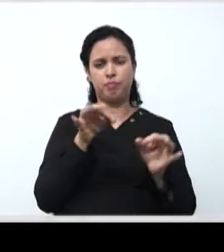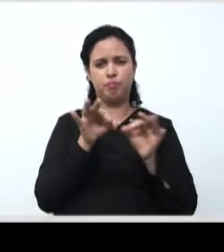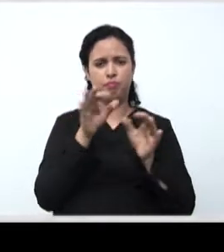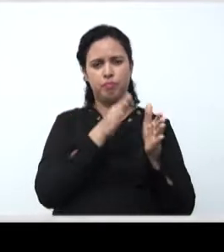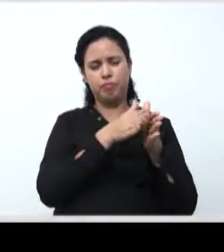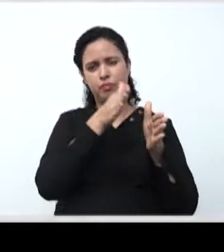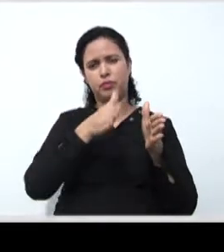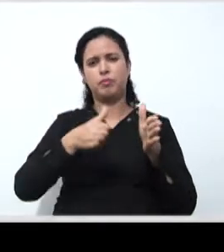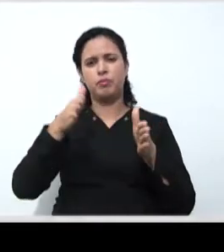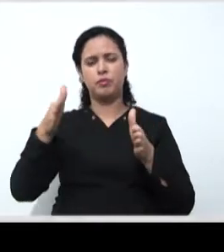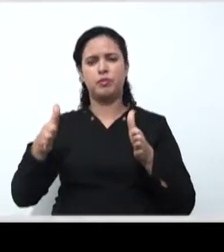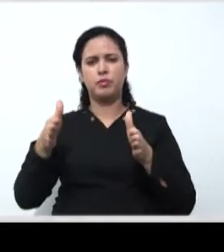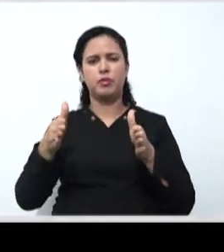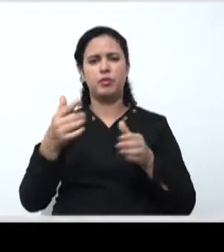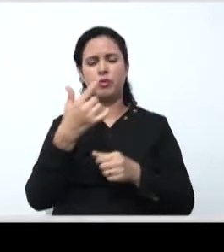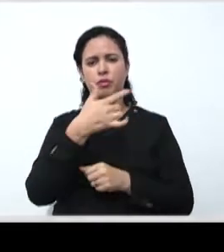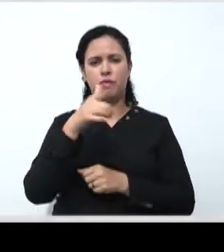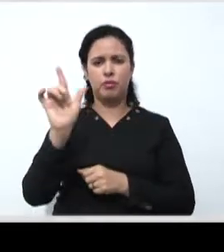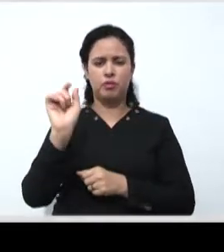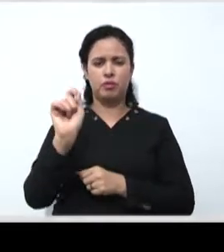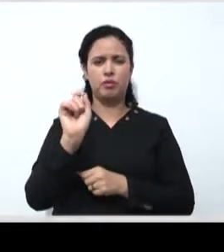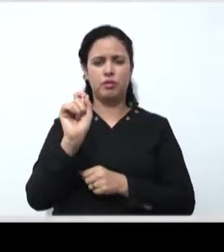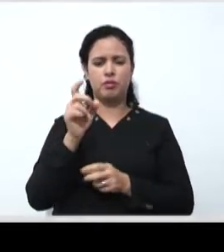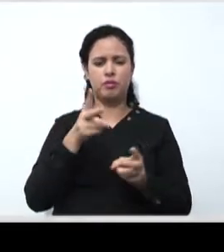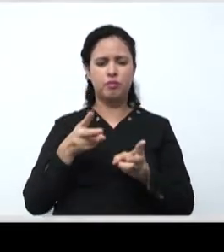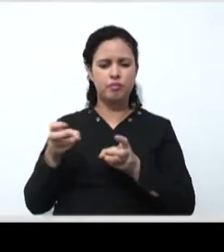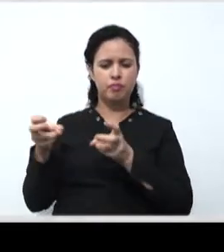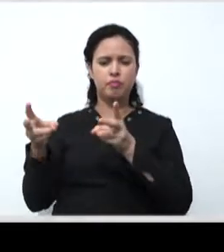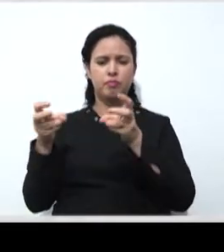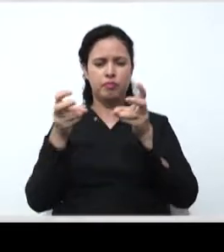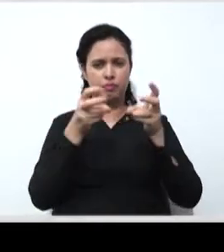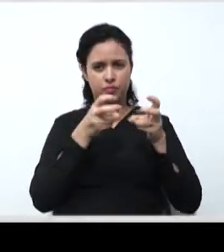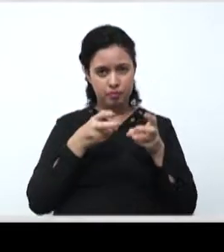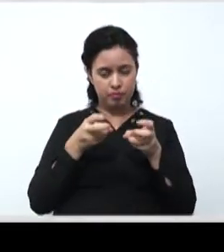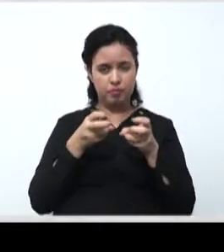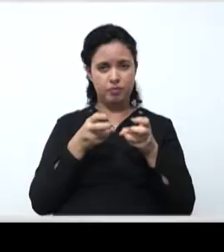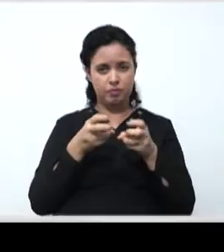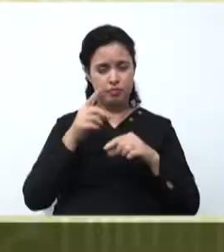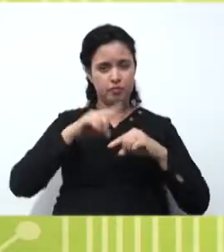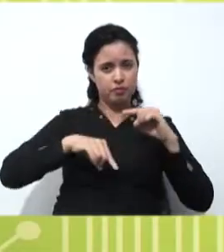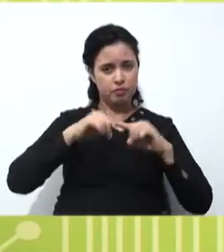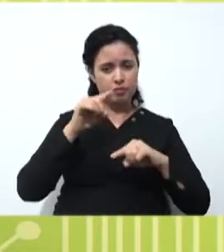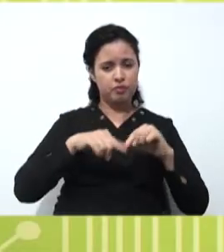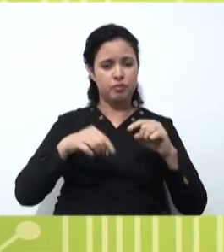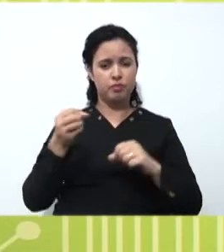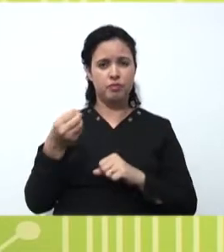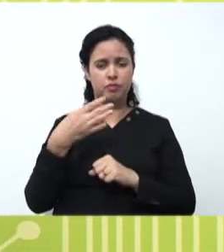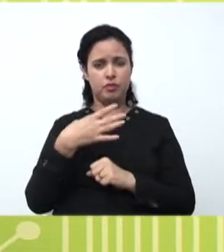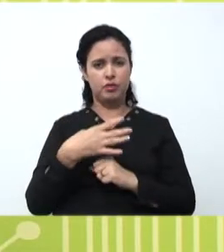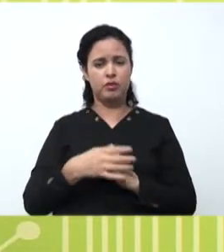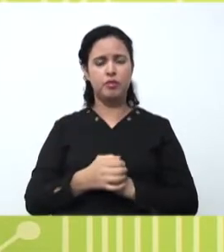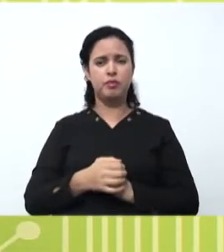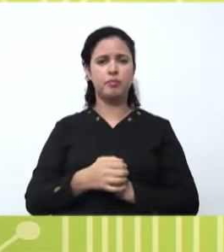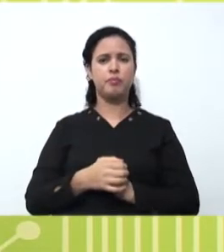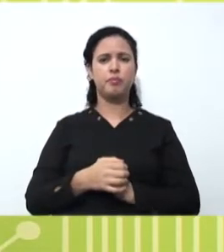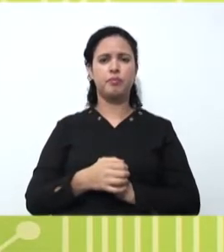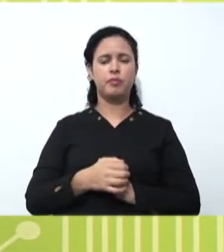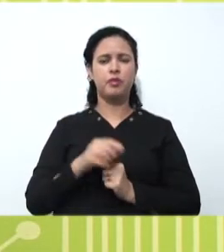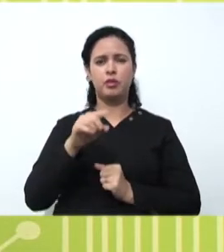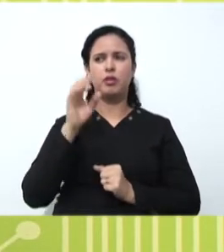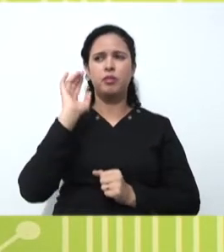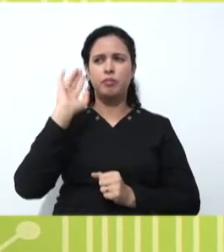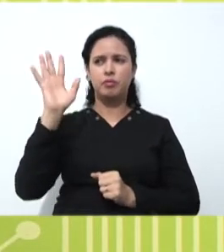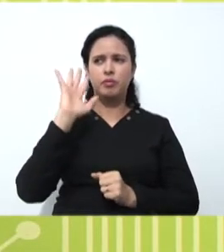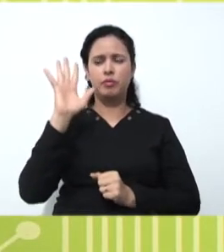e outra delas exploração de recursos novos. Eu conduzo você então a pensar e